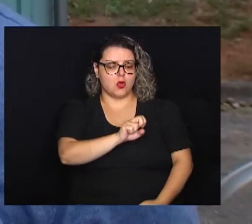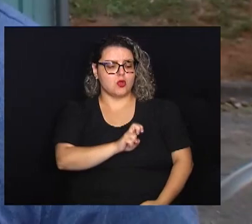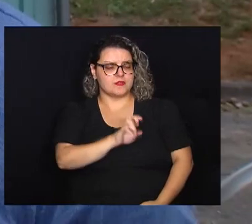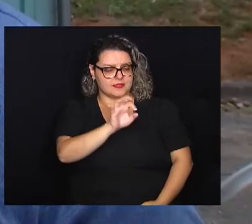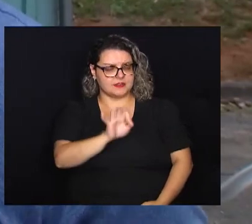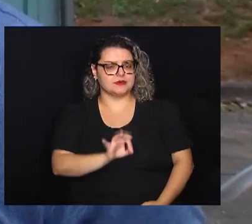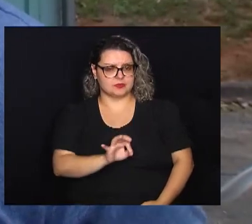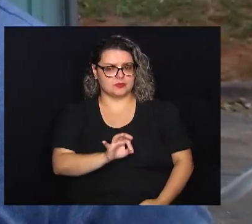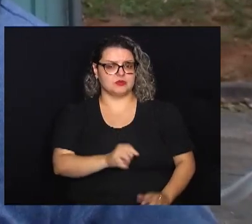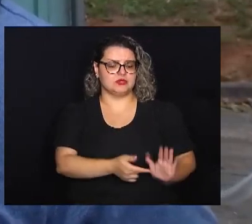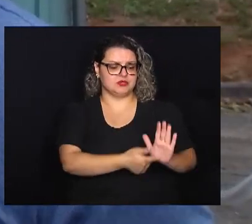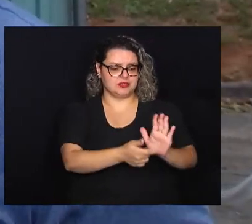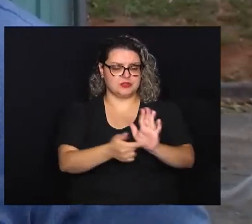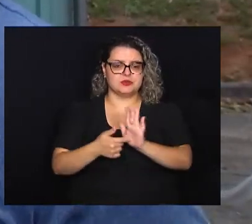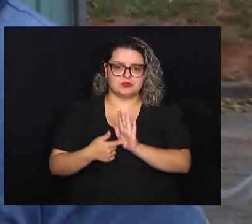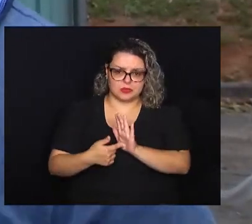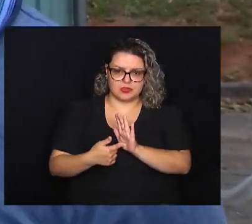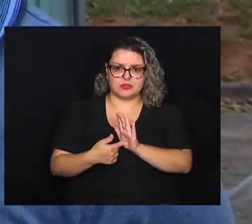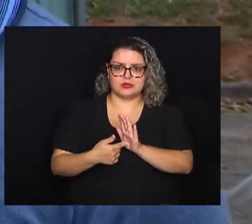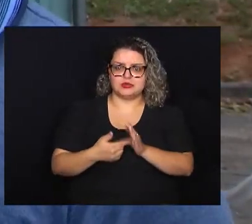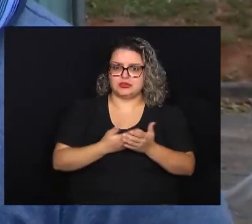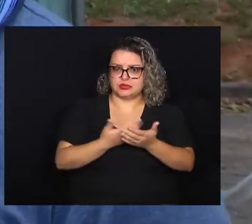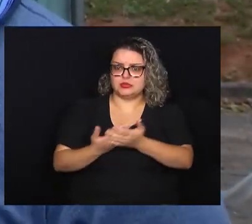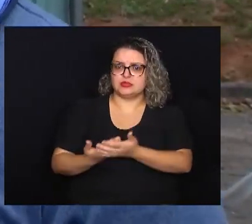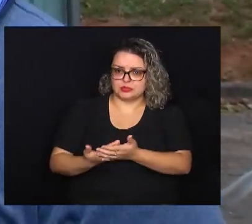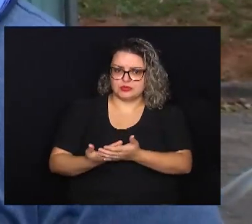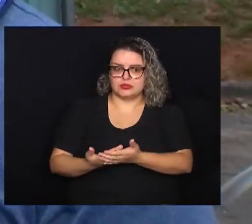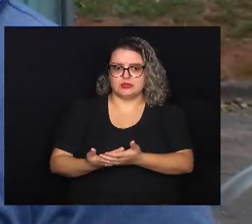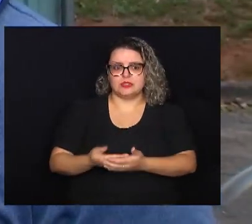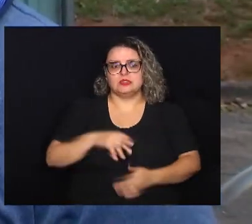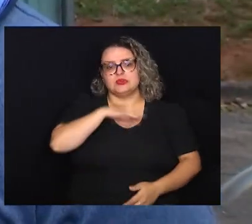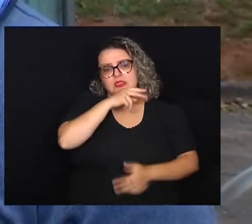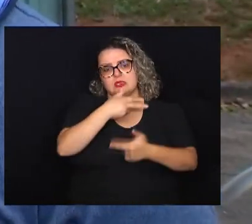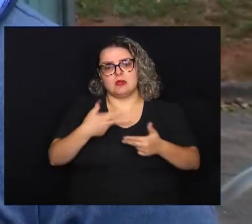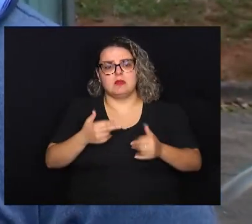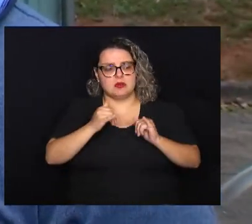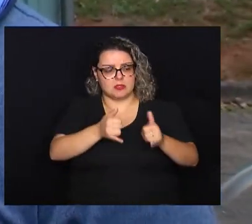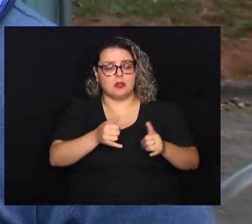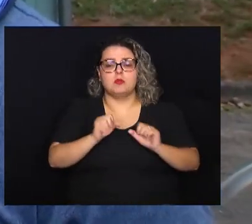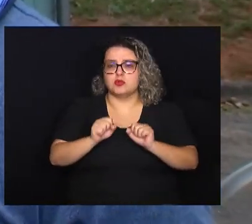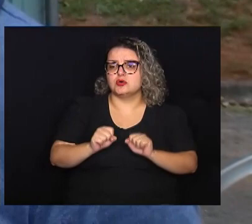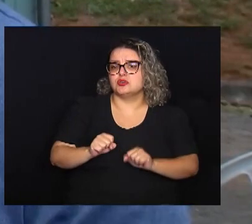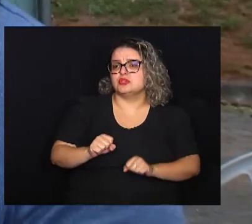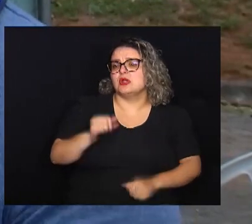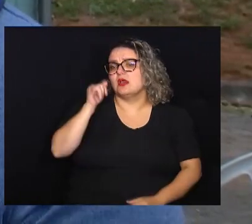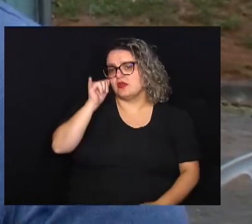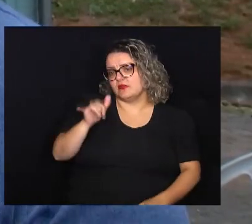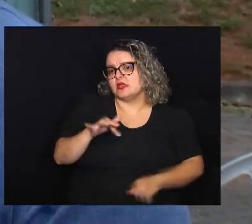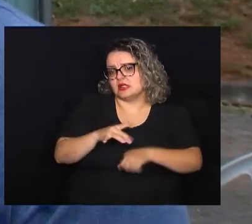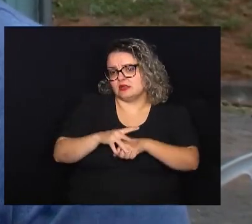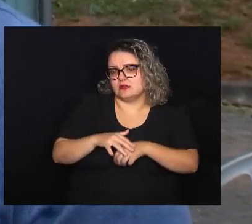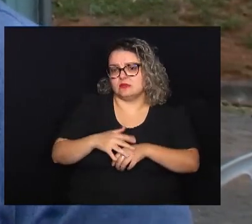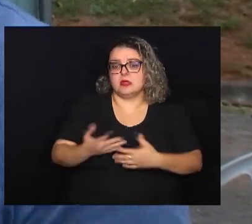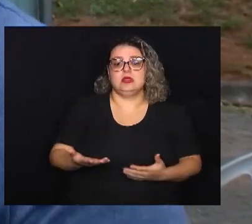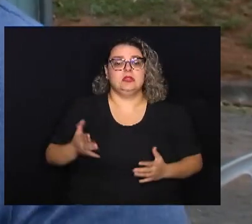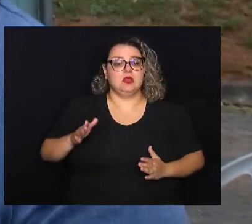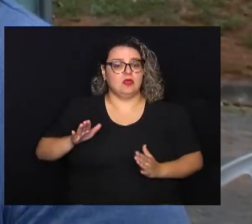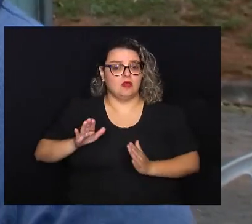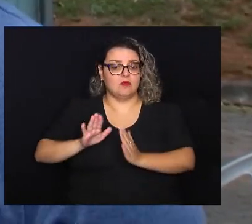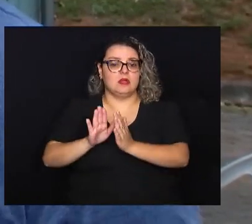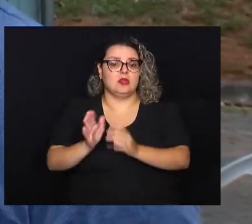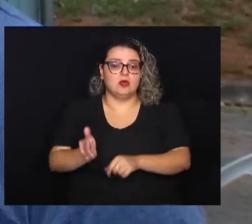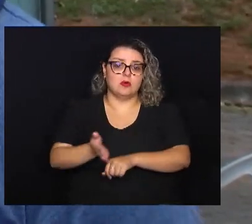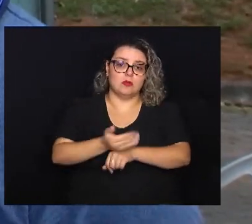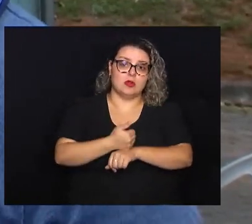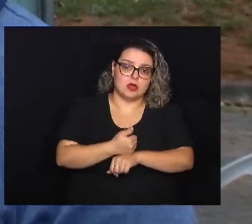animais são abandonados por conta de doença poderia ser preveníveis né Então esse é o objetivo dos consultórios móveis da frente antes